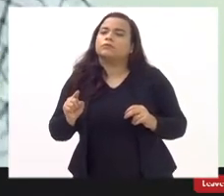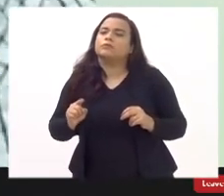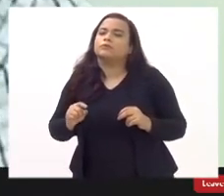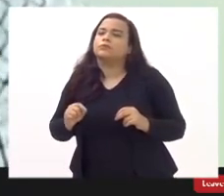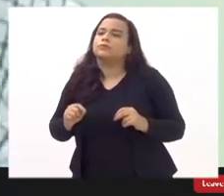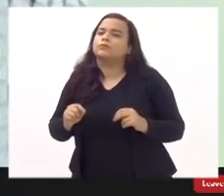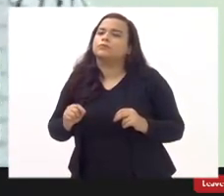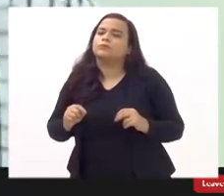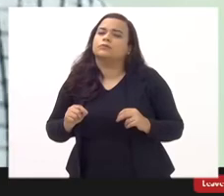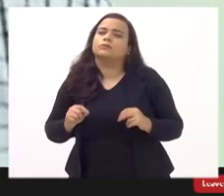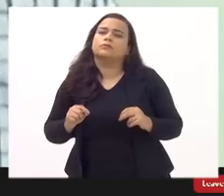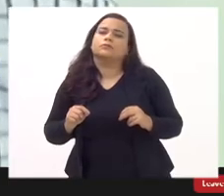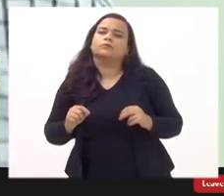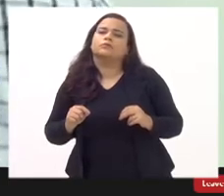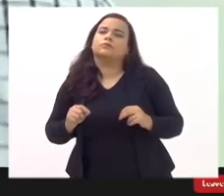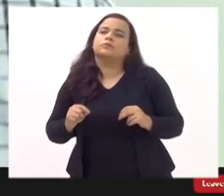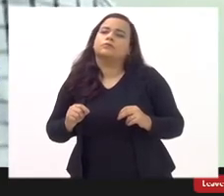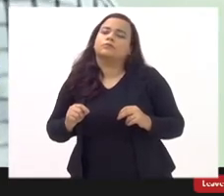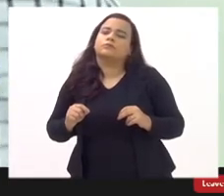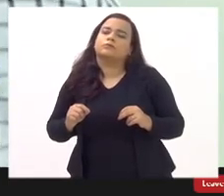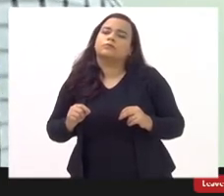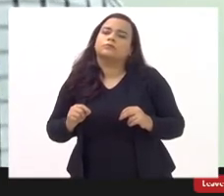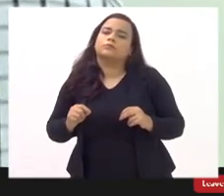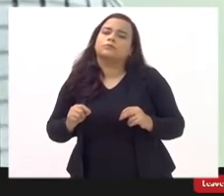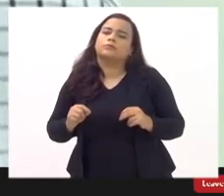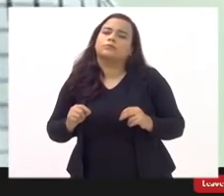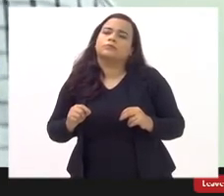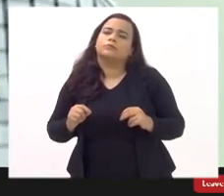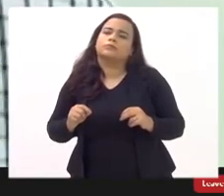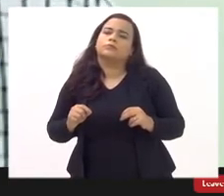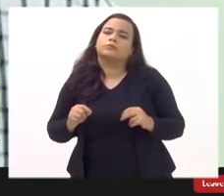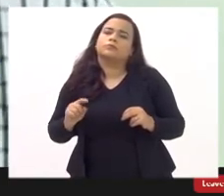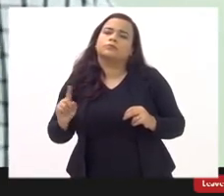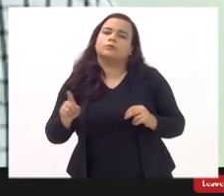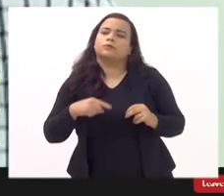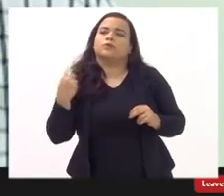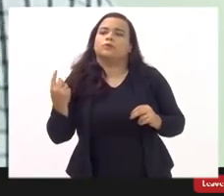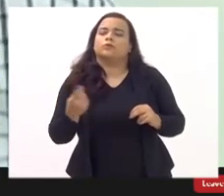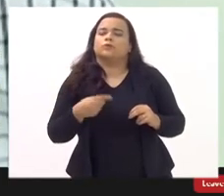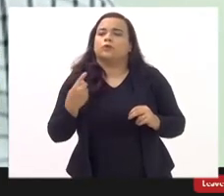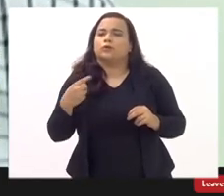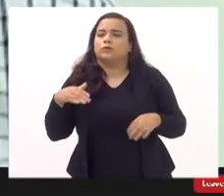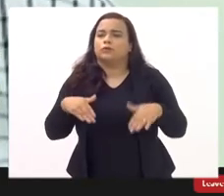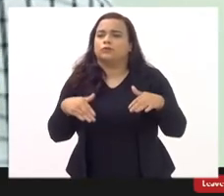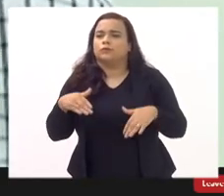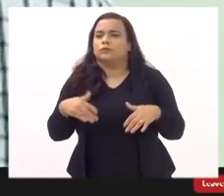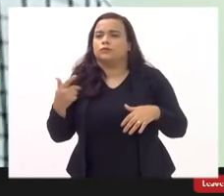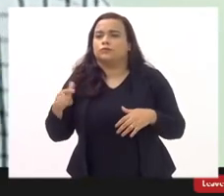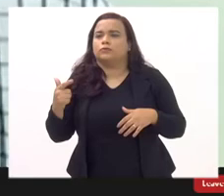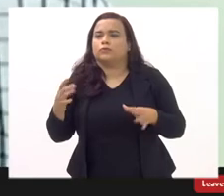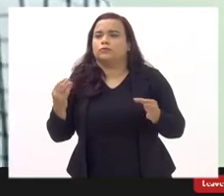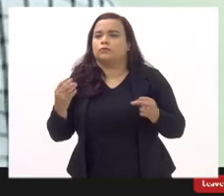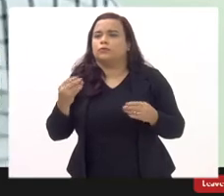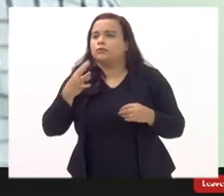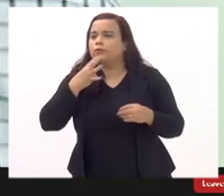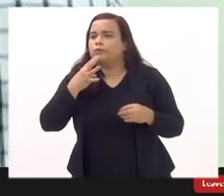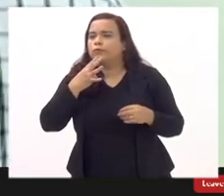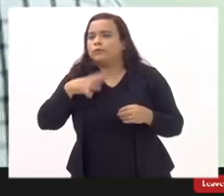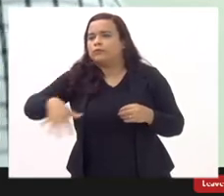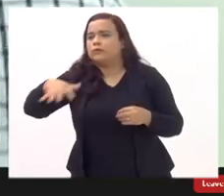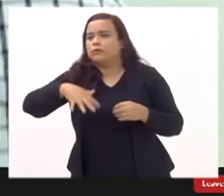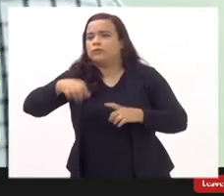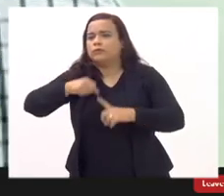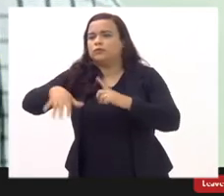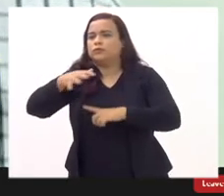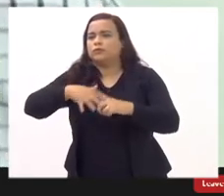da educação subsequente, concomitante, não são muito conhecidas, né, do conjunto da sociedade, não ser daqueles